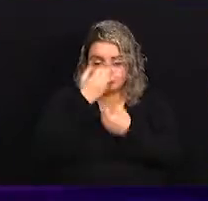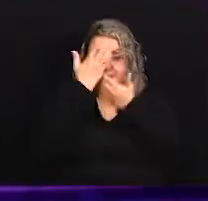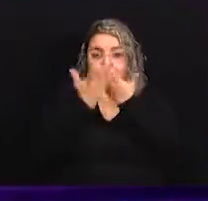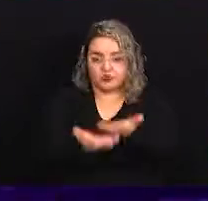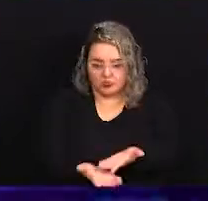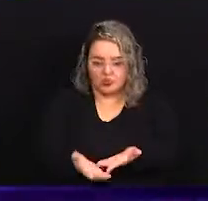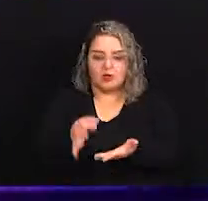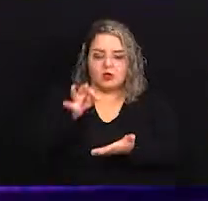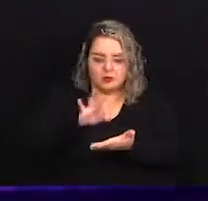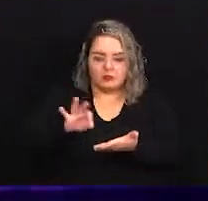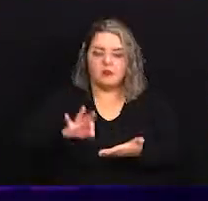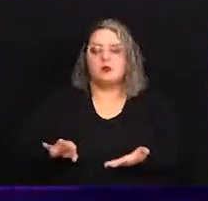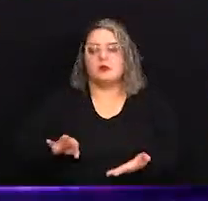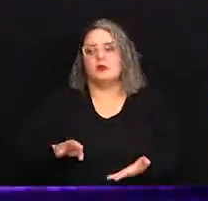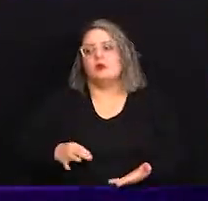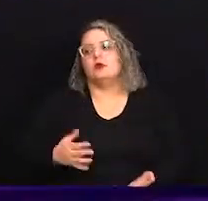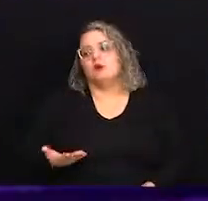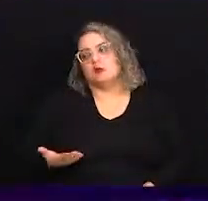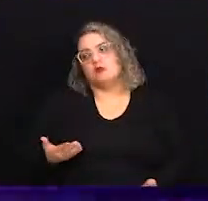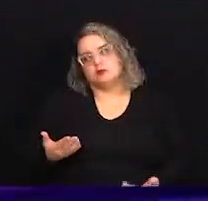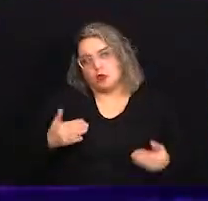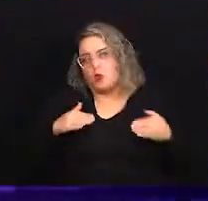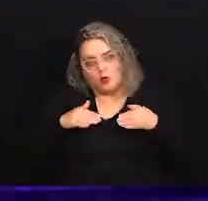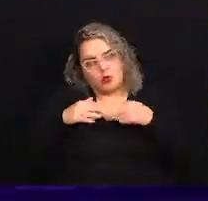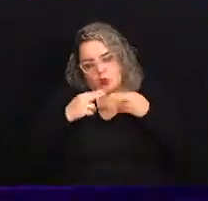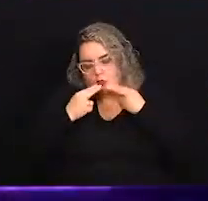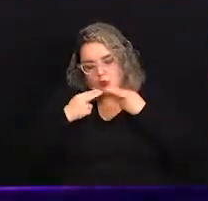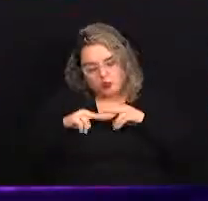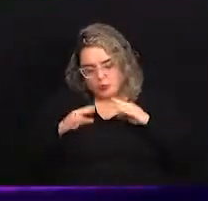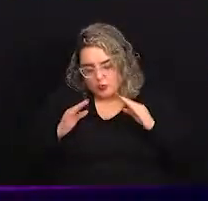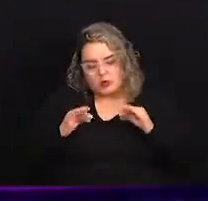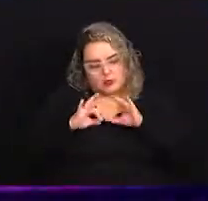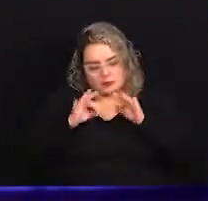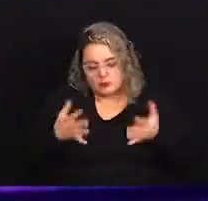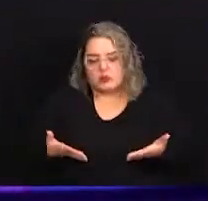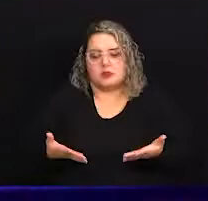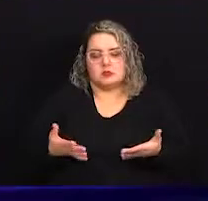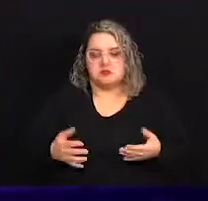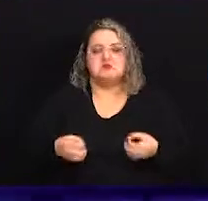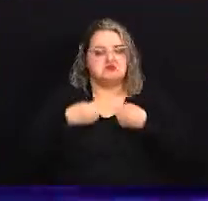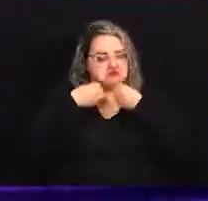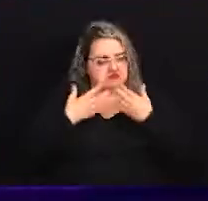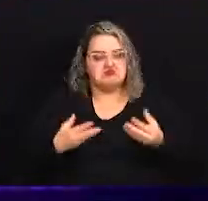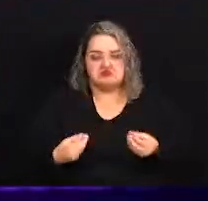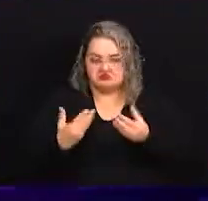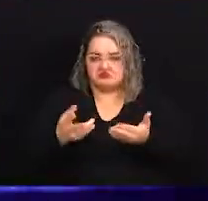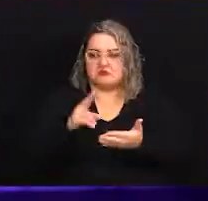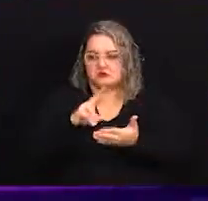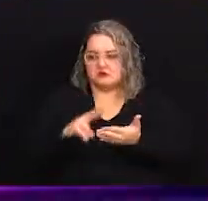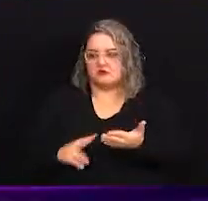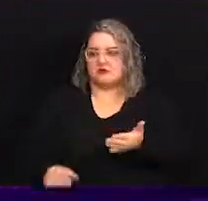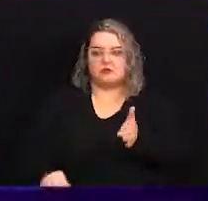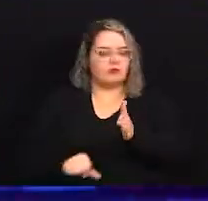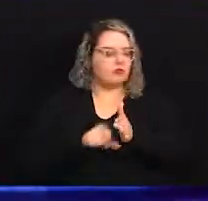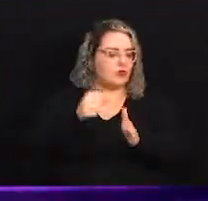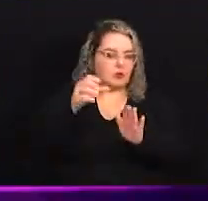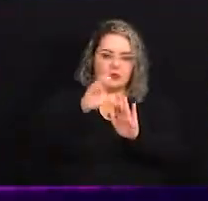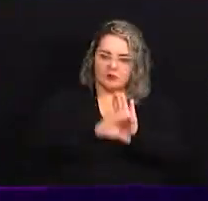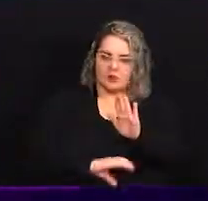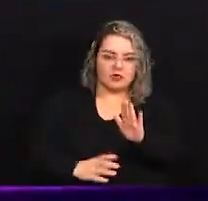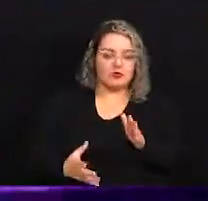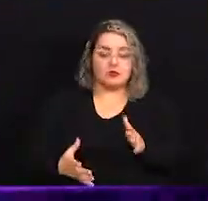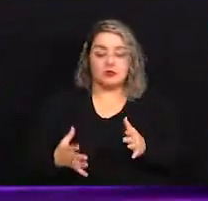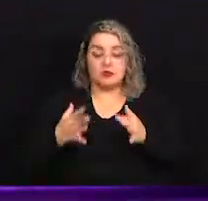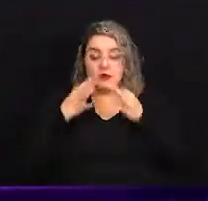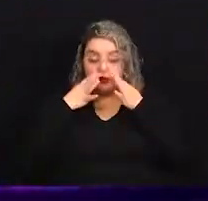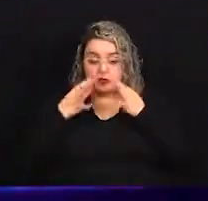Então, eu acho que esse livro ficou muito, modéstia à parte, né? Eu acho que ficou muito bem escrito, eu acho que vai entregar bastante para o leitor. Desde o primeiro